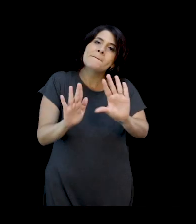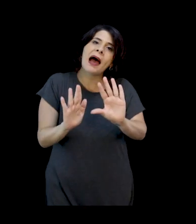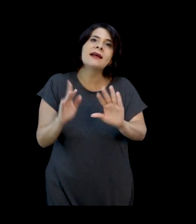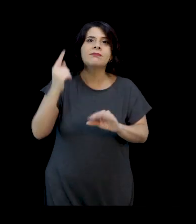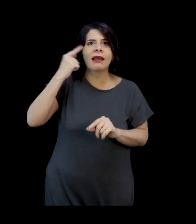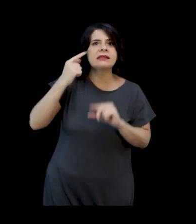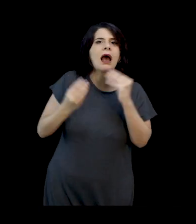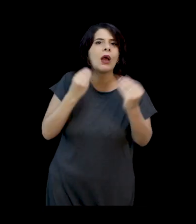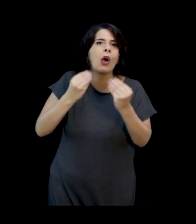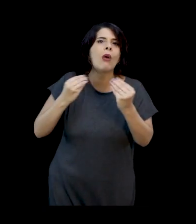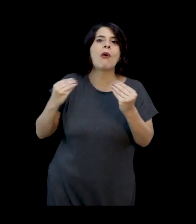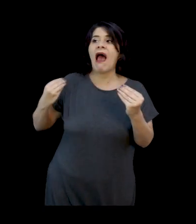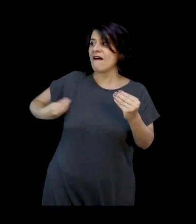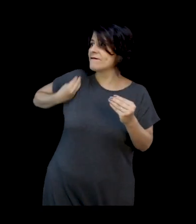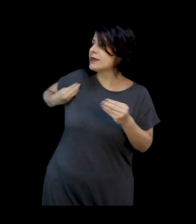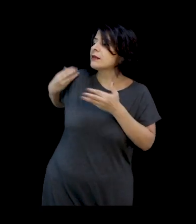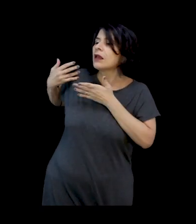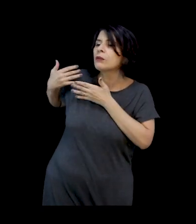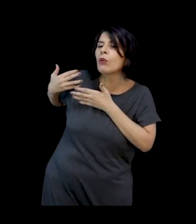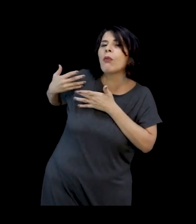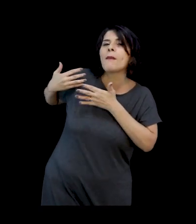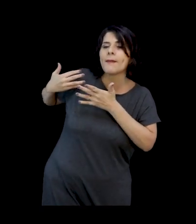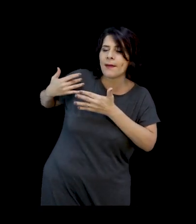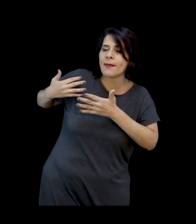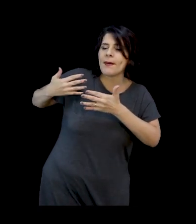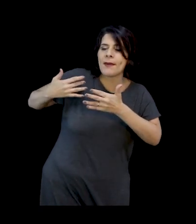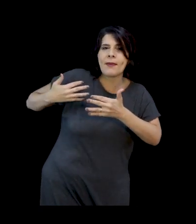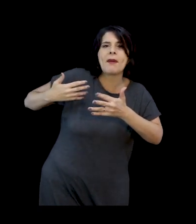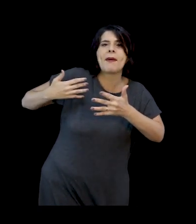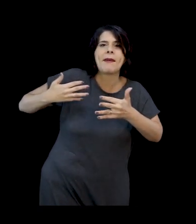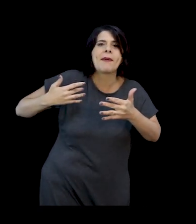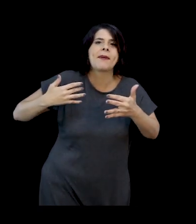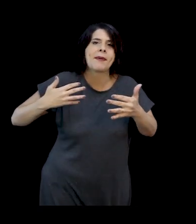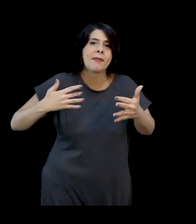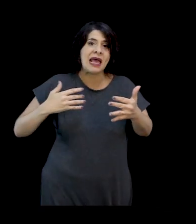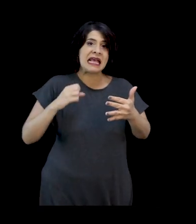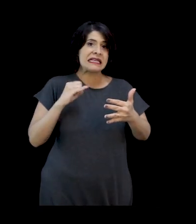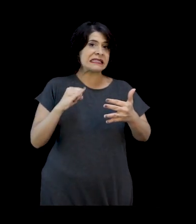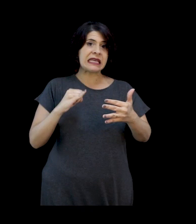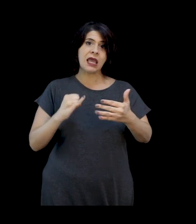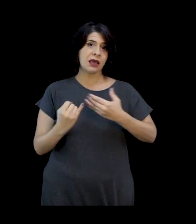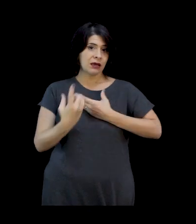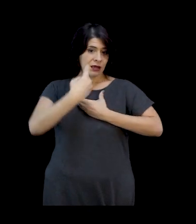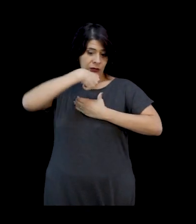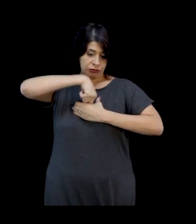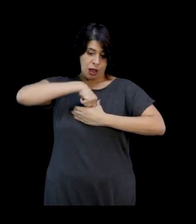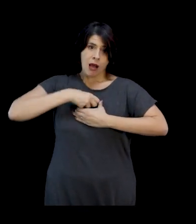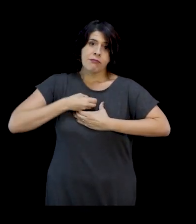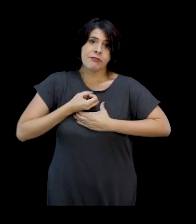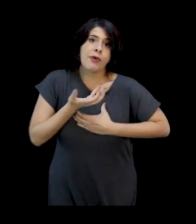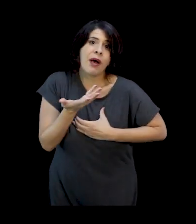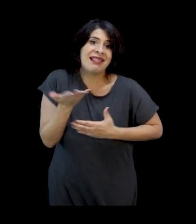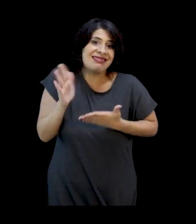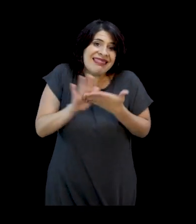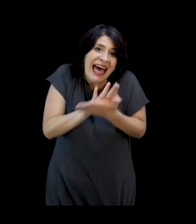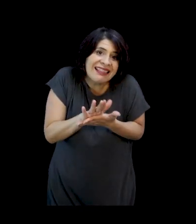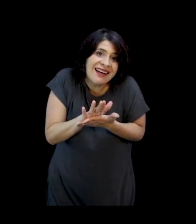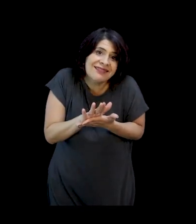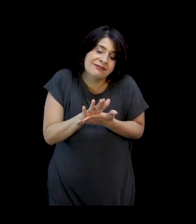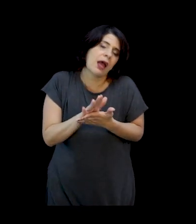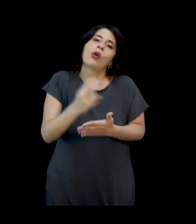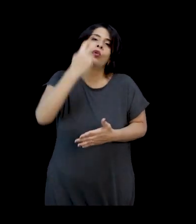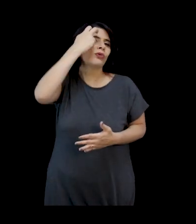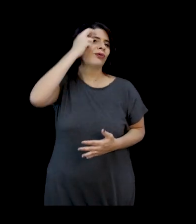vamos dizer assim, esse fluxo contínuo, sem que haja essa exteriorização, não, aquilo que é a